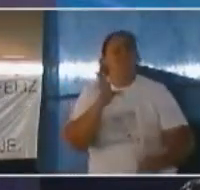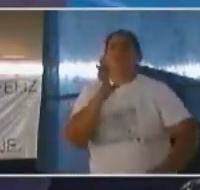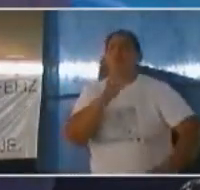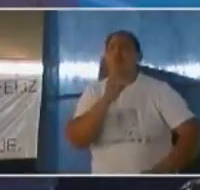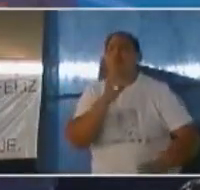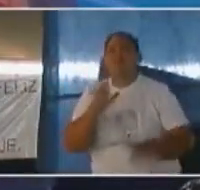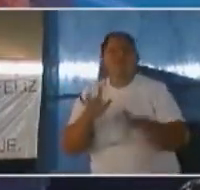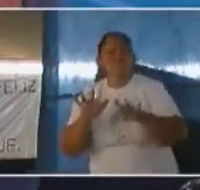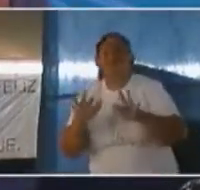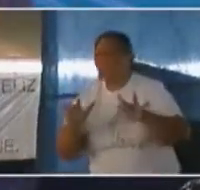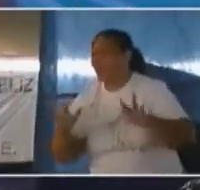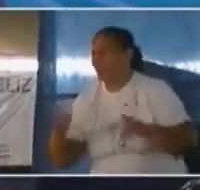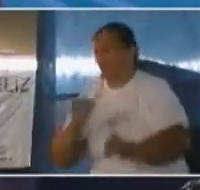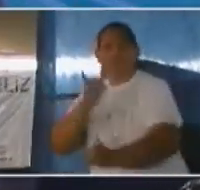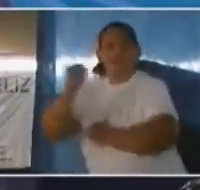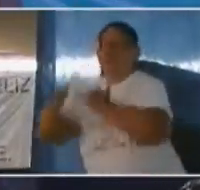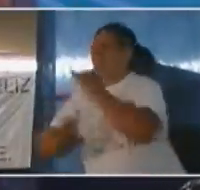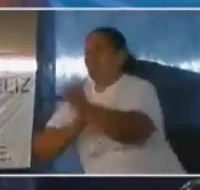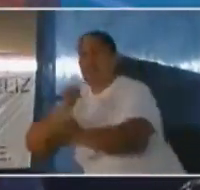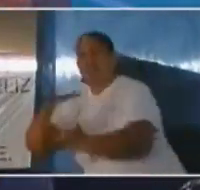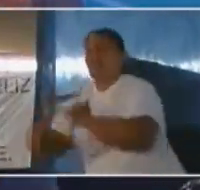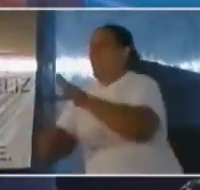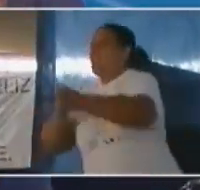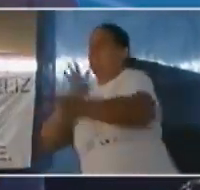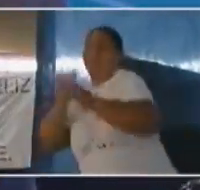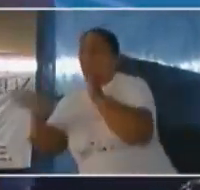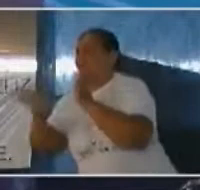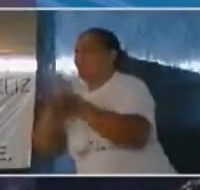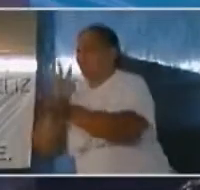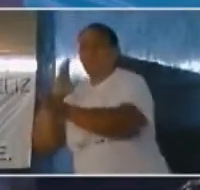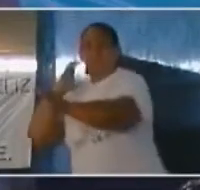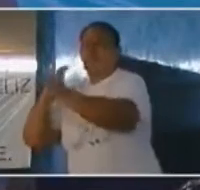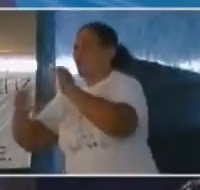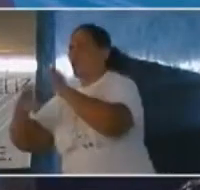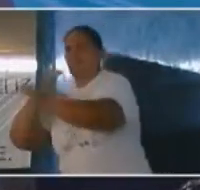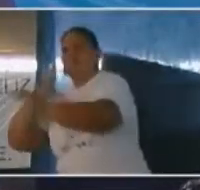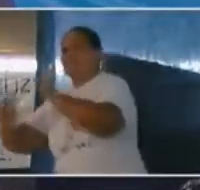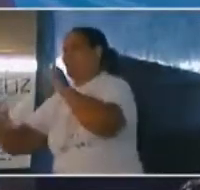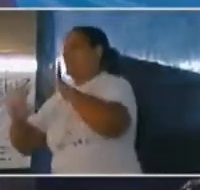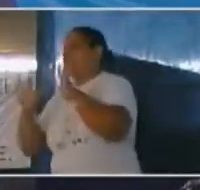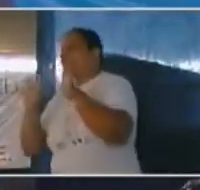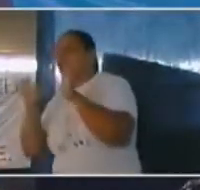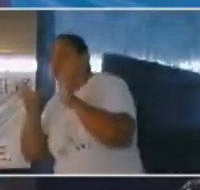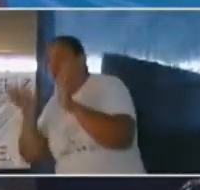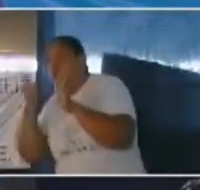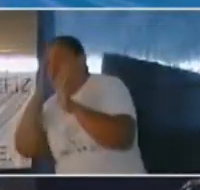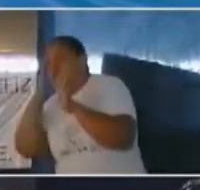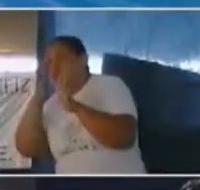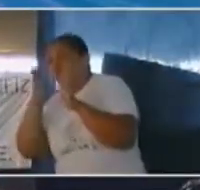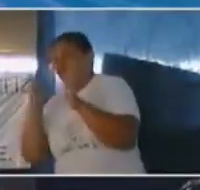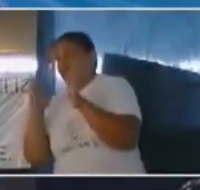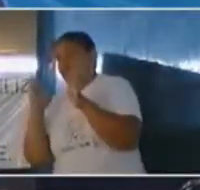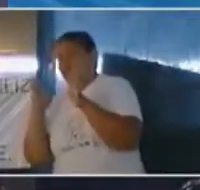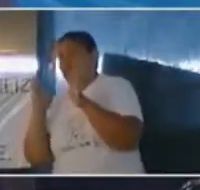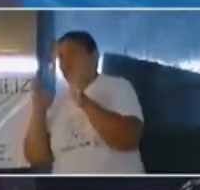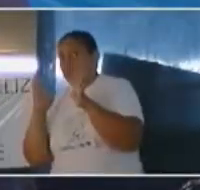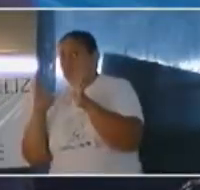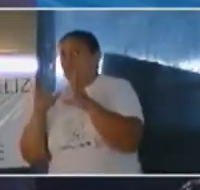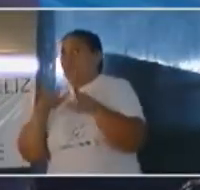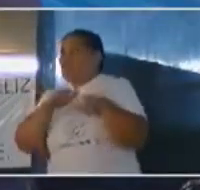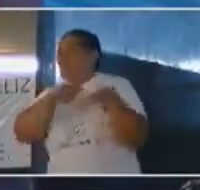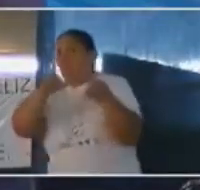A globalização, essa facilidade de comunicação, as tecnologias, isso tudo nos trouxe grandes